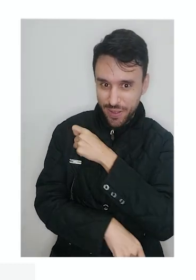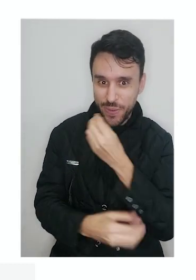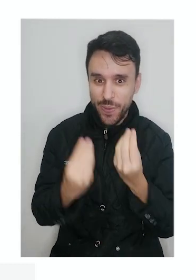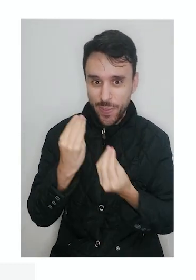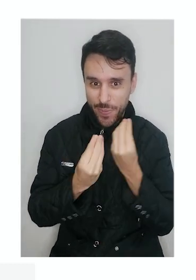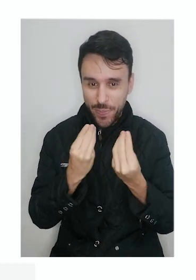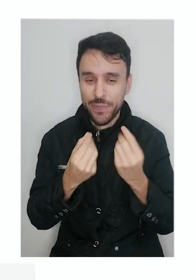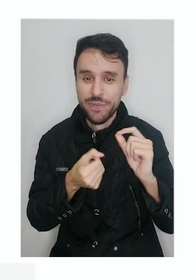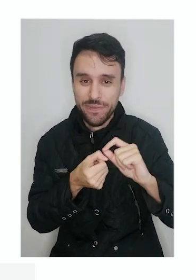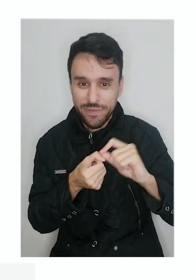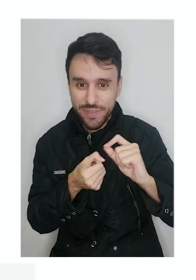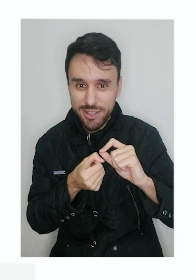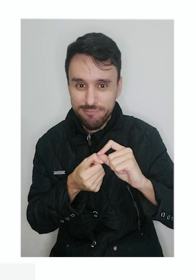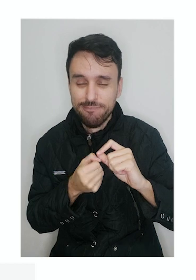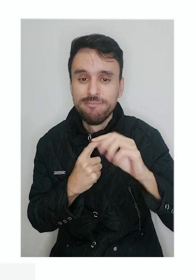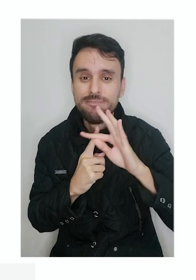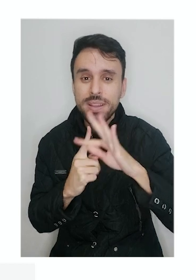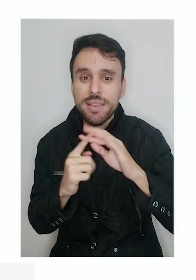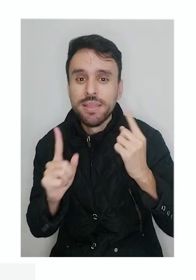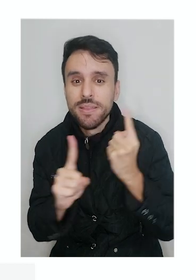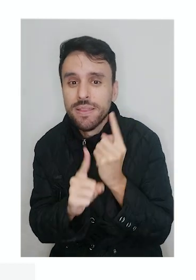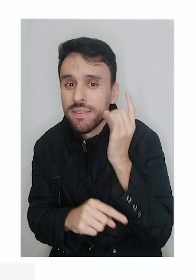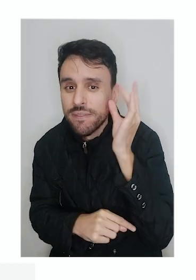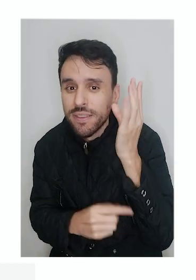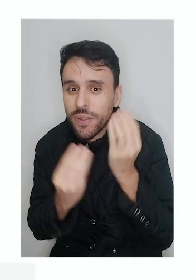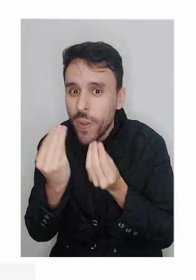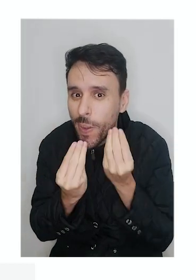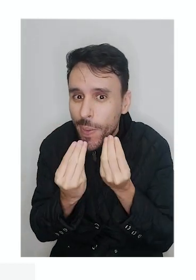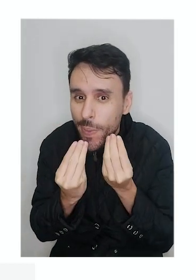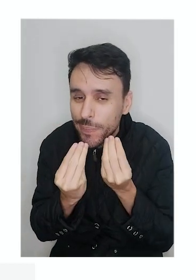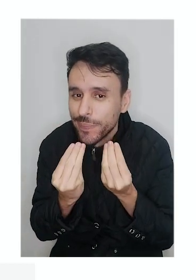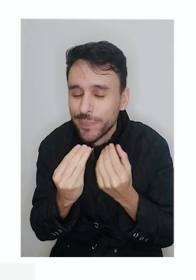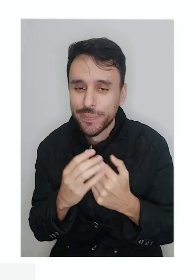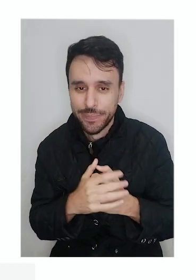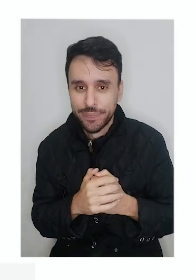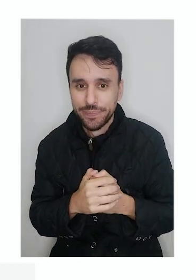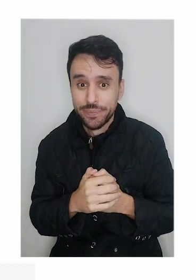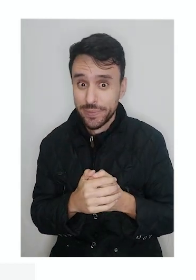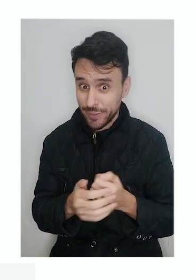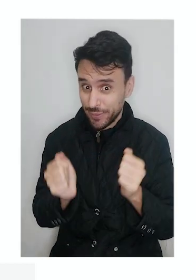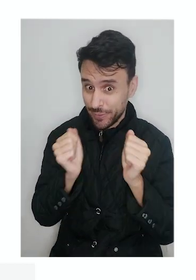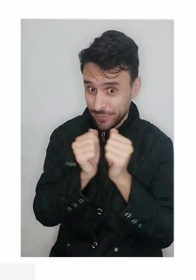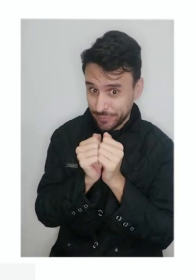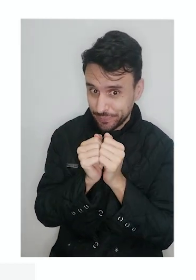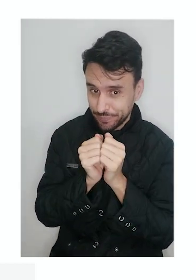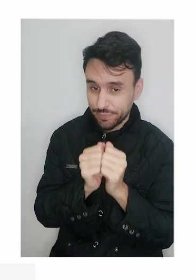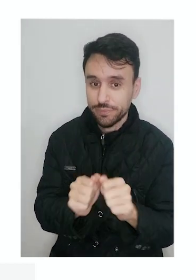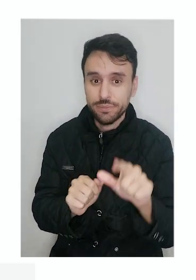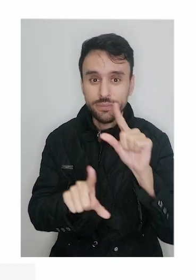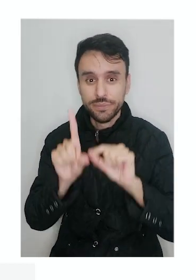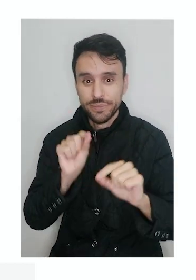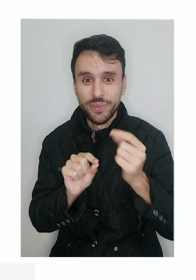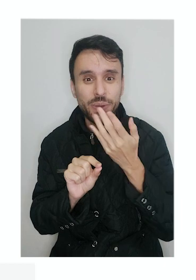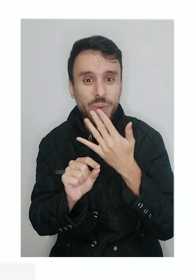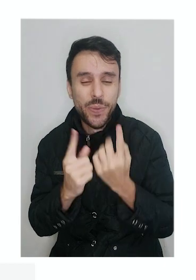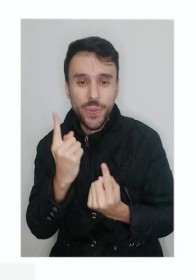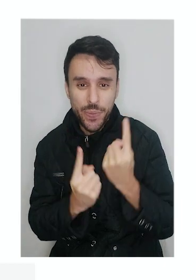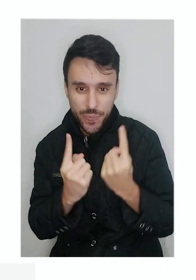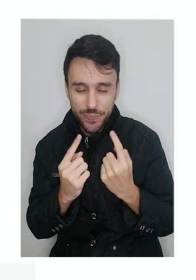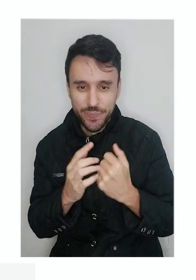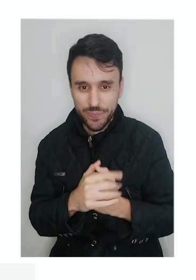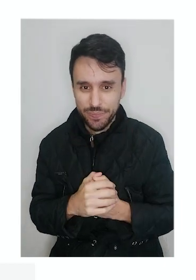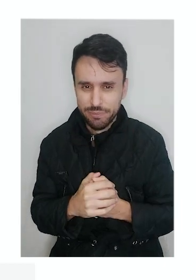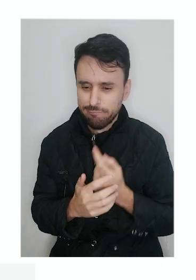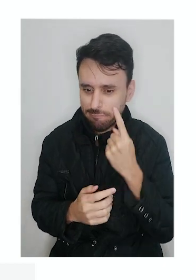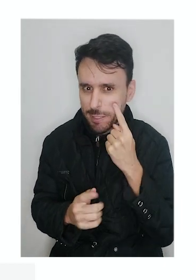Consegue lembrar onde está cada termômetro? Então vamos ver agora juntos? Vamos ver. Vou escolher a primeira cor aqui.